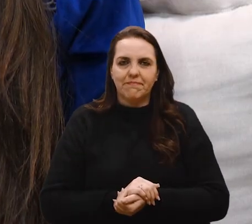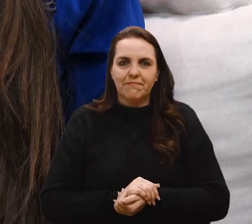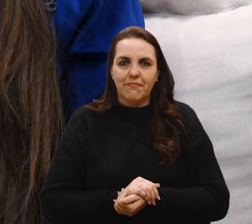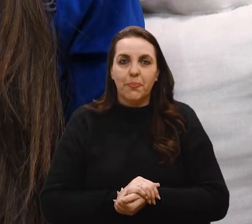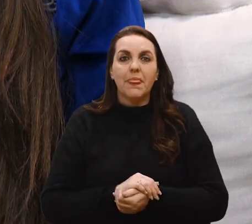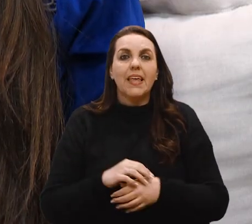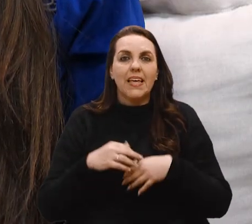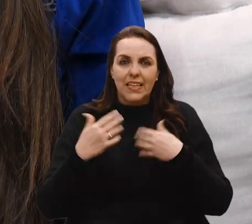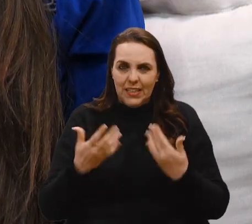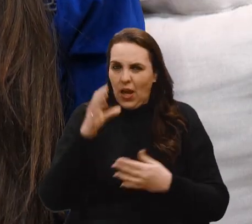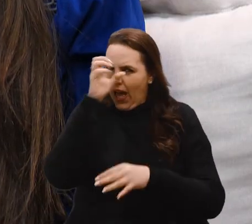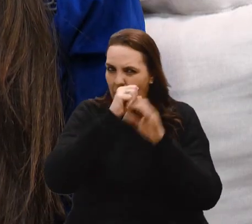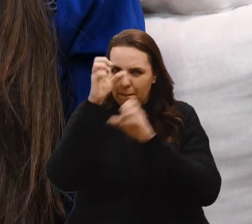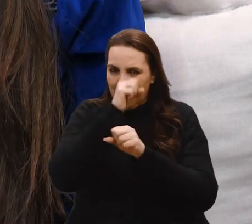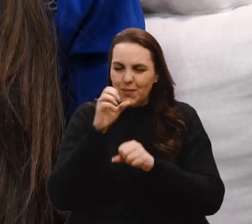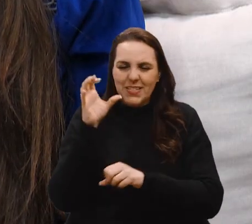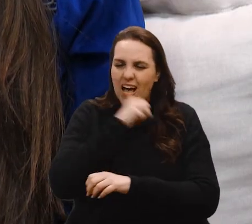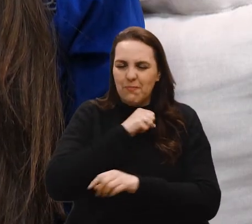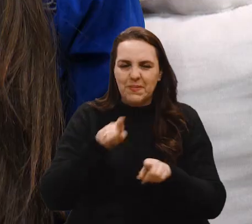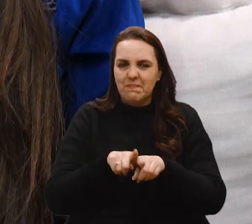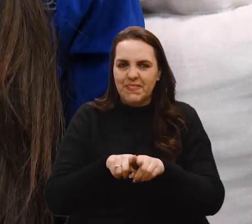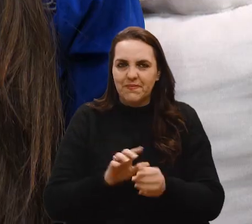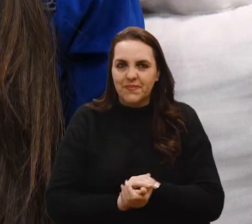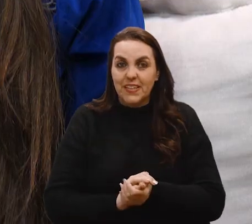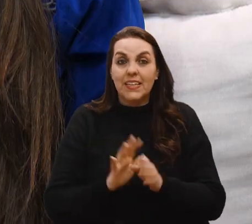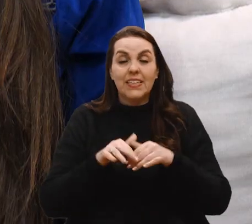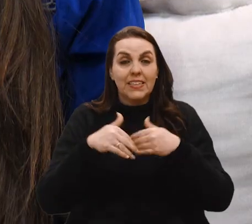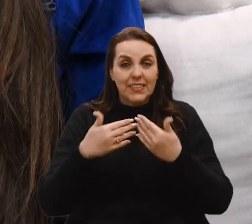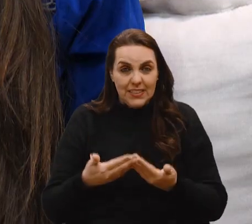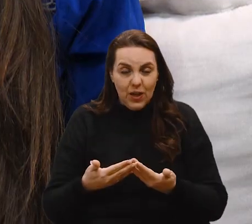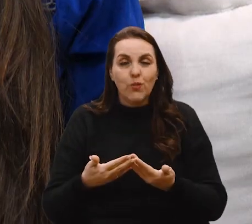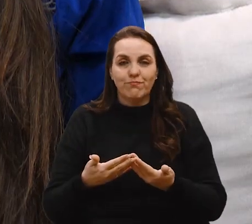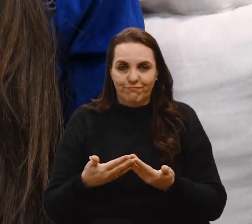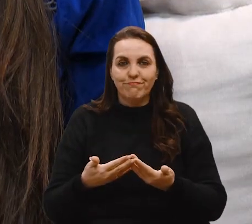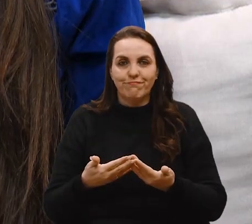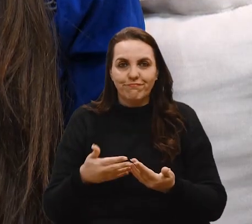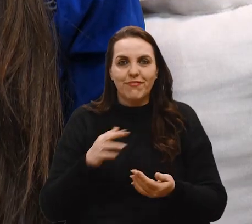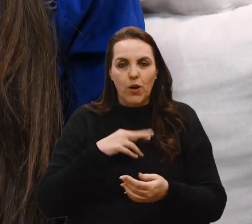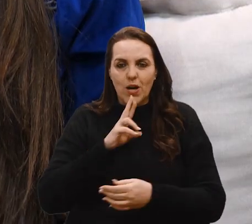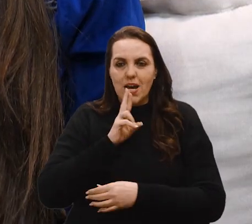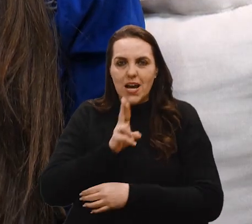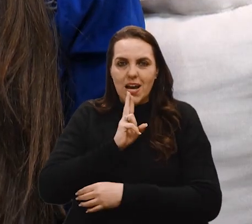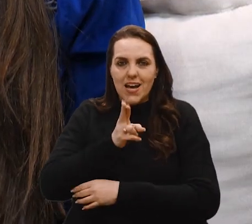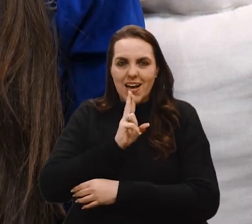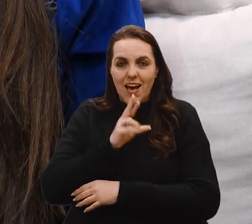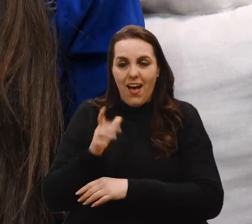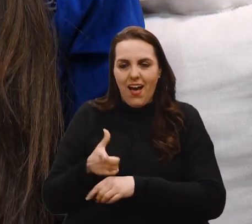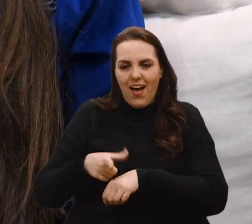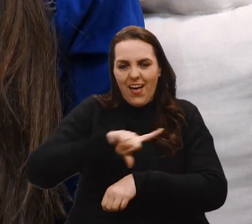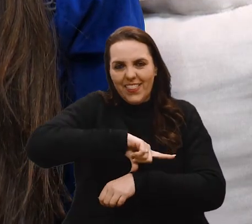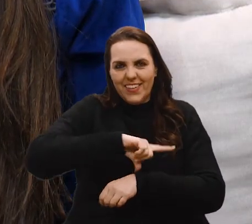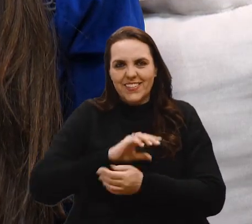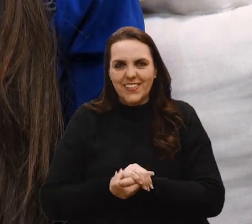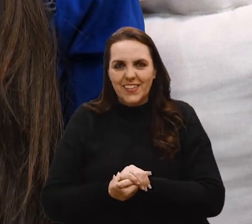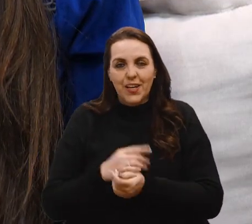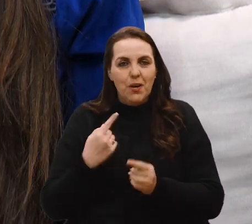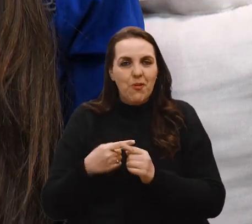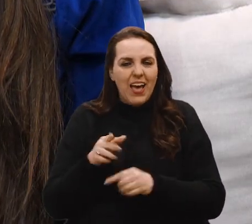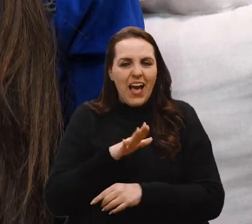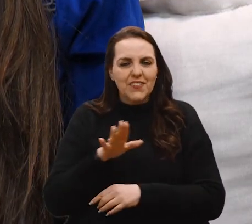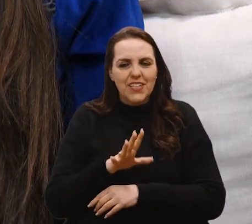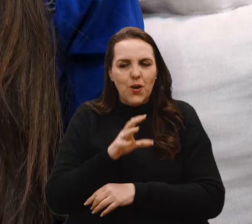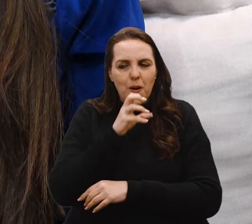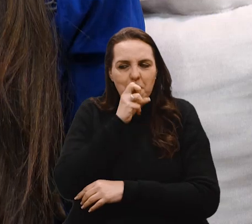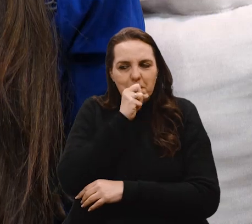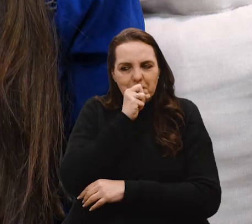E aprendo de forma mais rápida também. Então, acabo por responder antes. Às vezes, eu não respondo porque